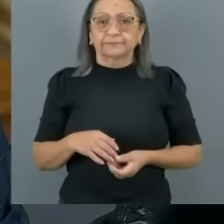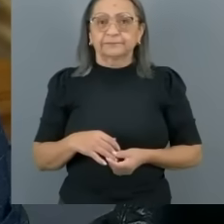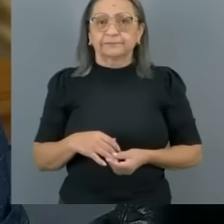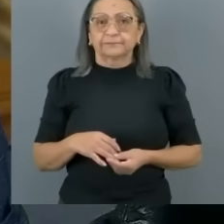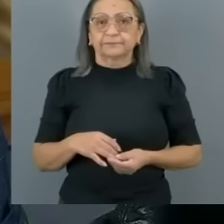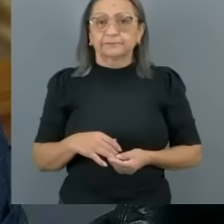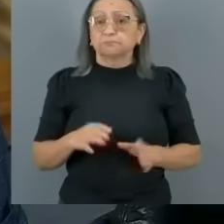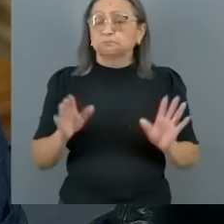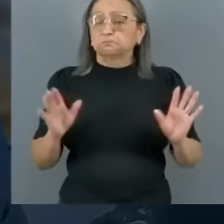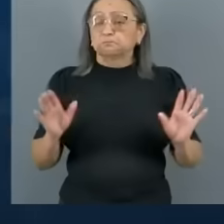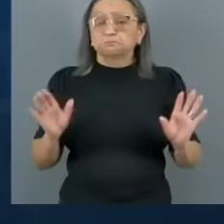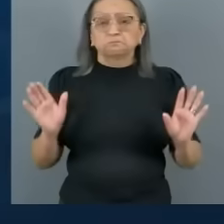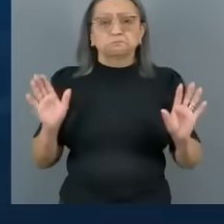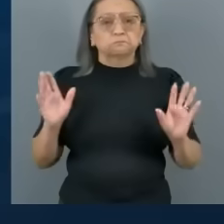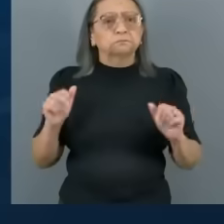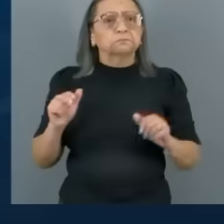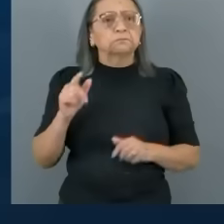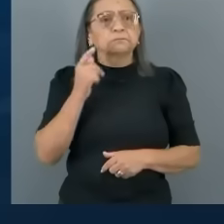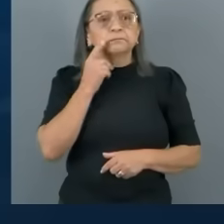Nunca houve